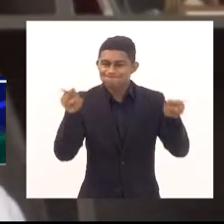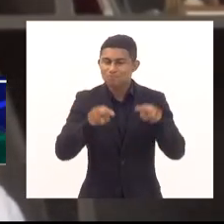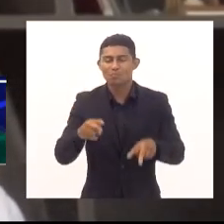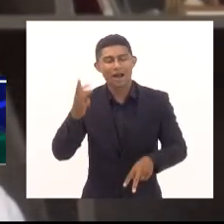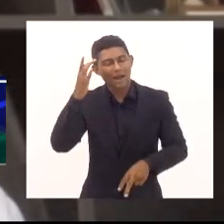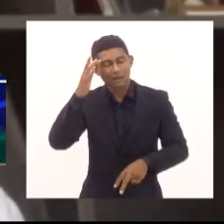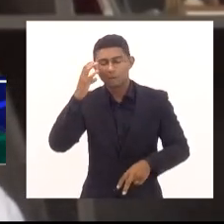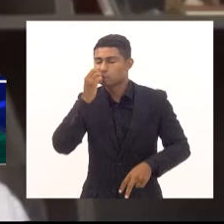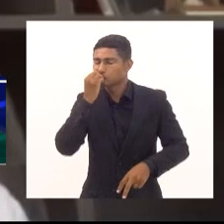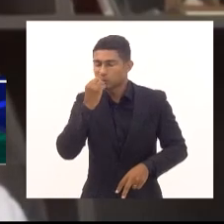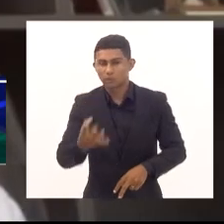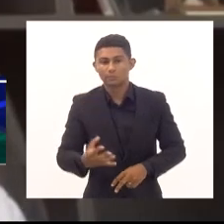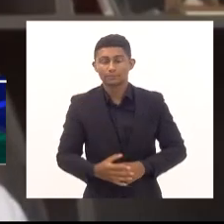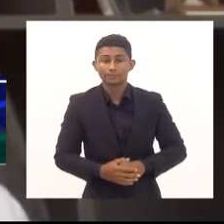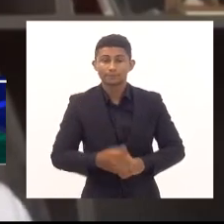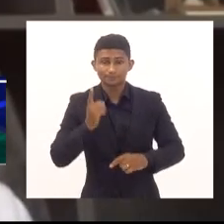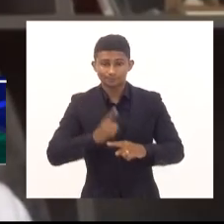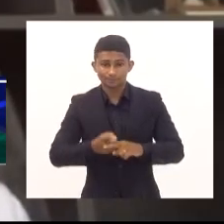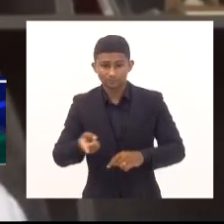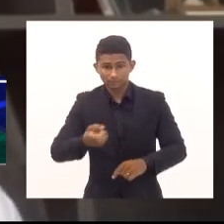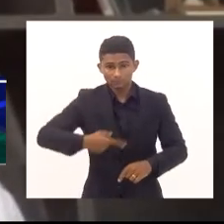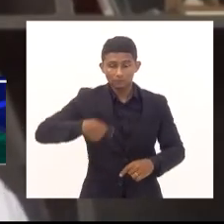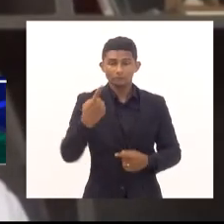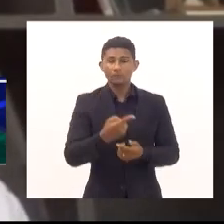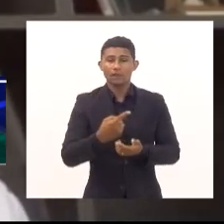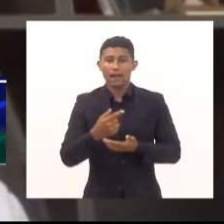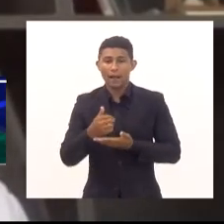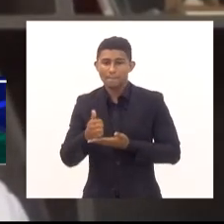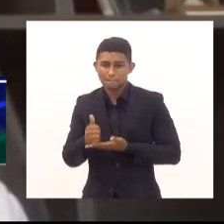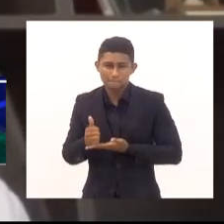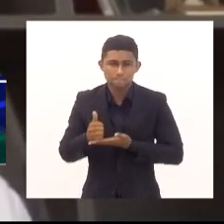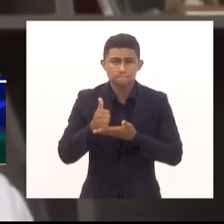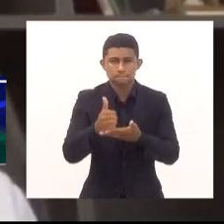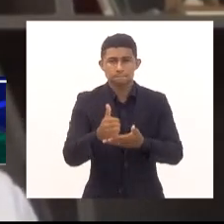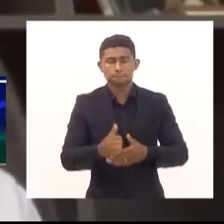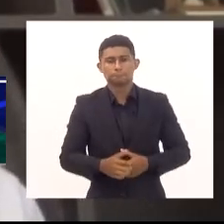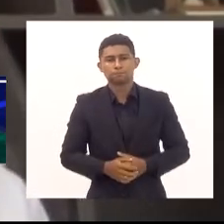porque nós apoiamos,